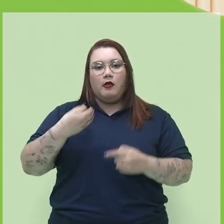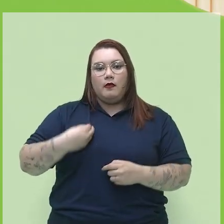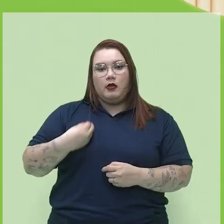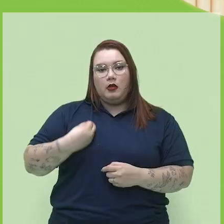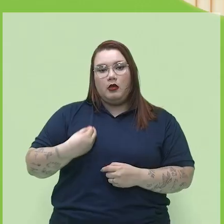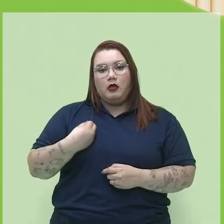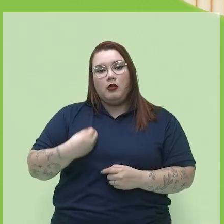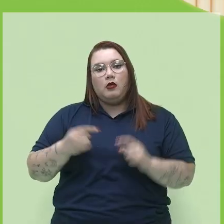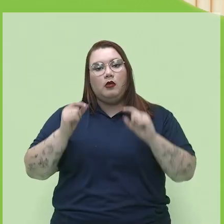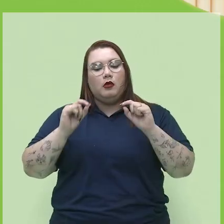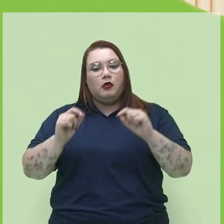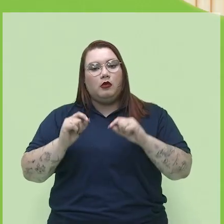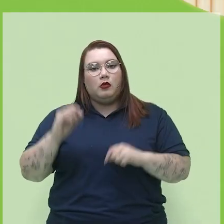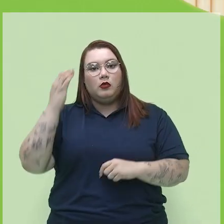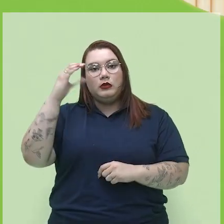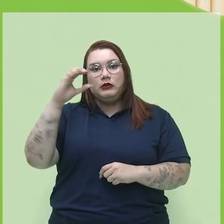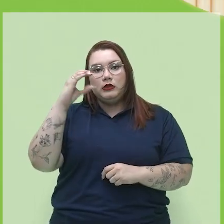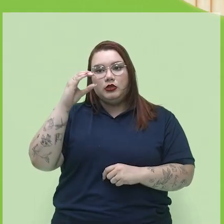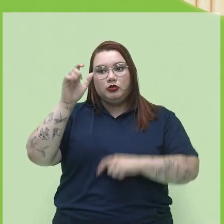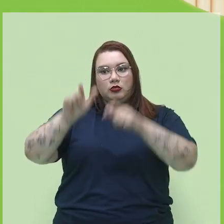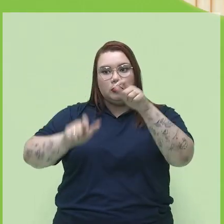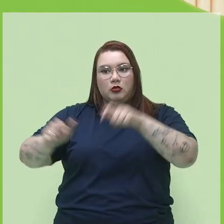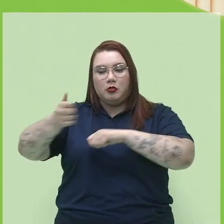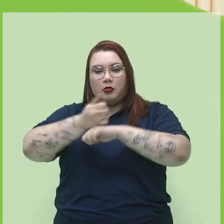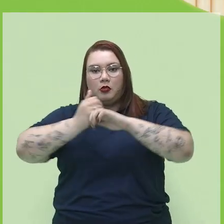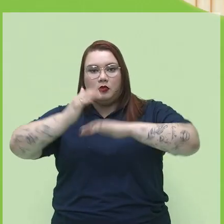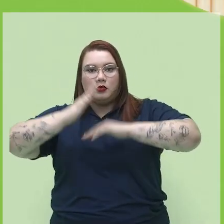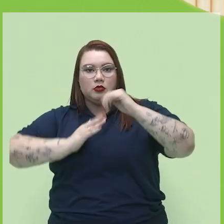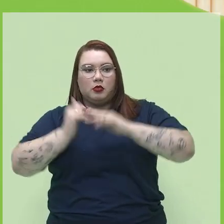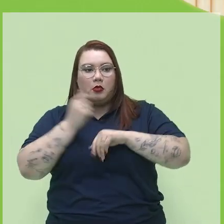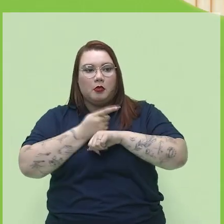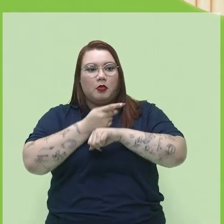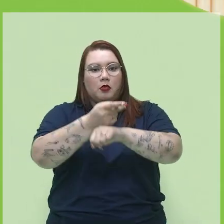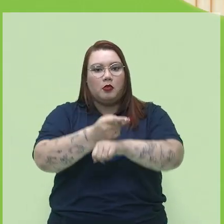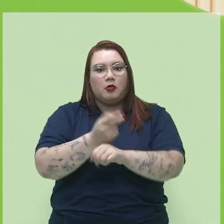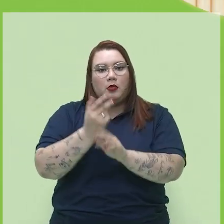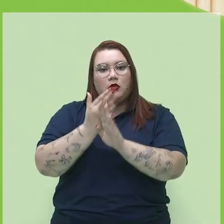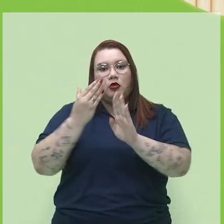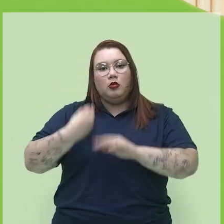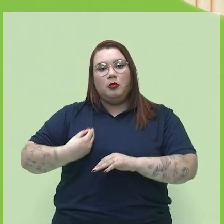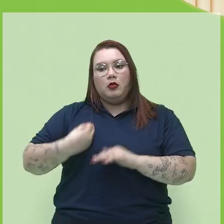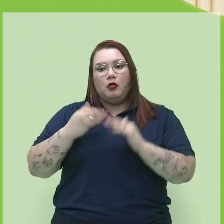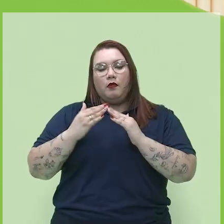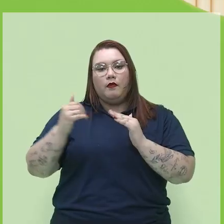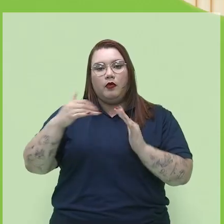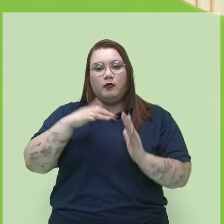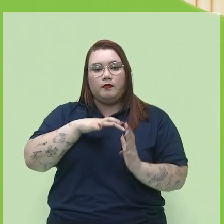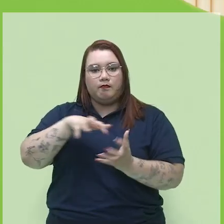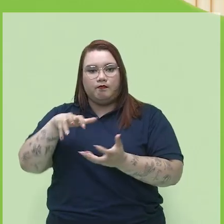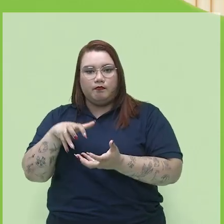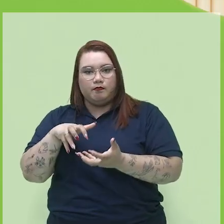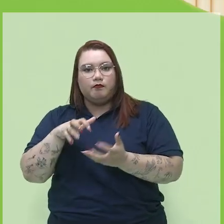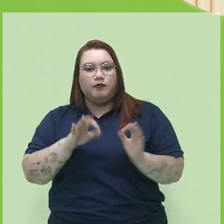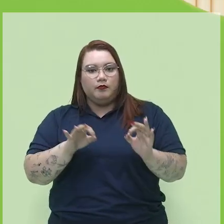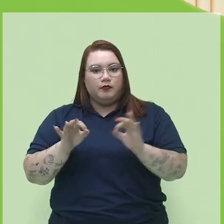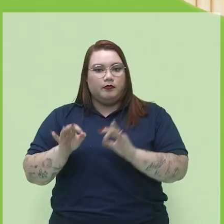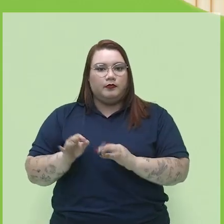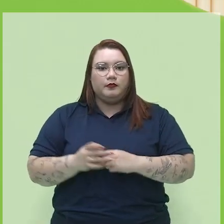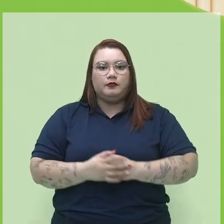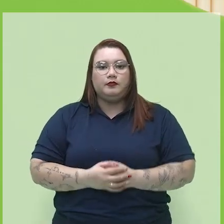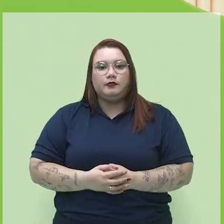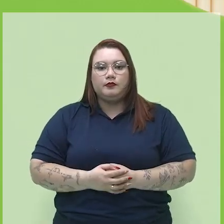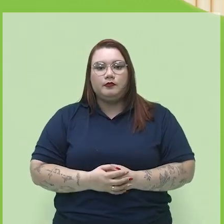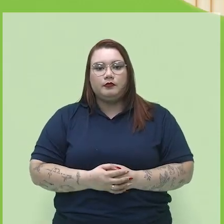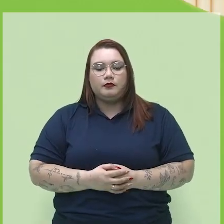de vida que os cientistas buscam quando eles estão pesquisando vida fora do planeta, né? Ou seja, em outro